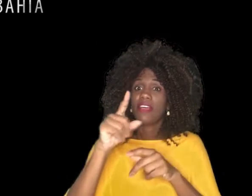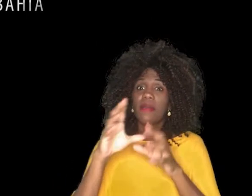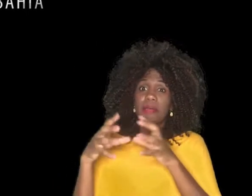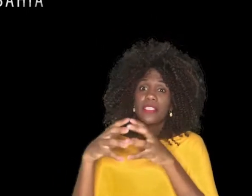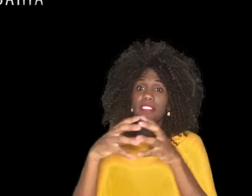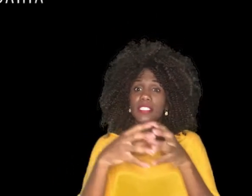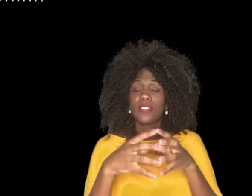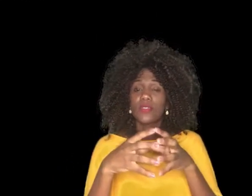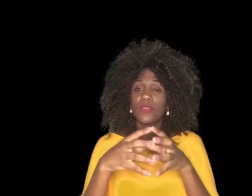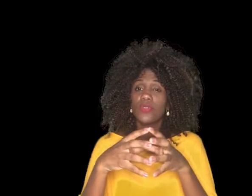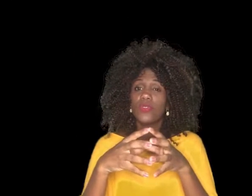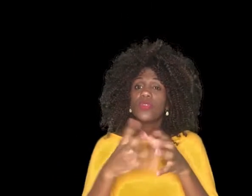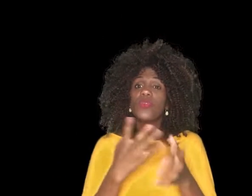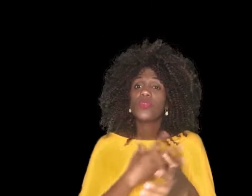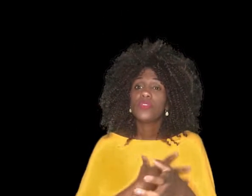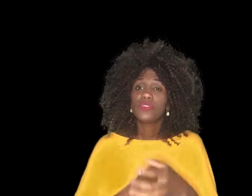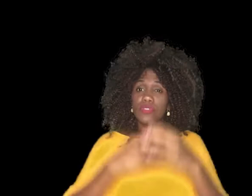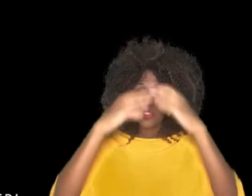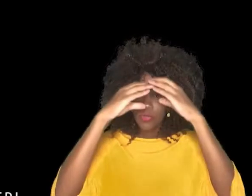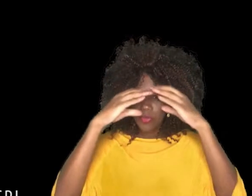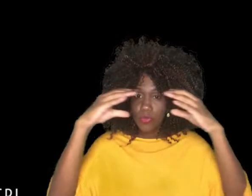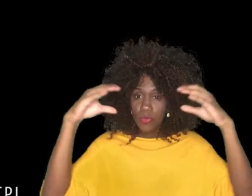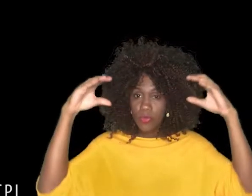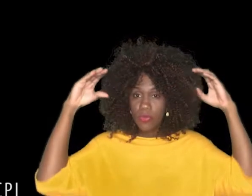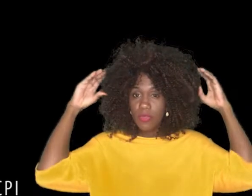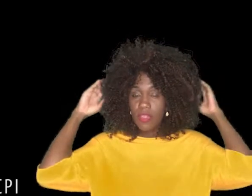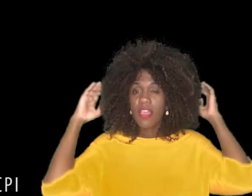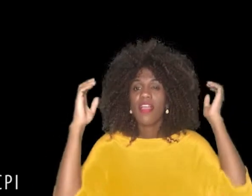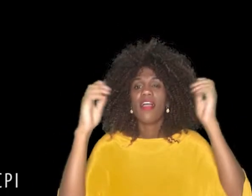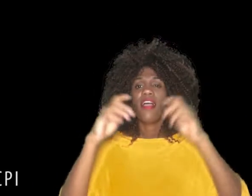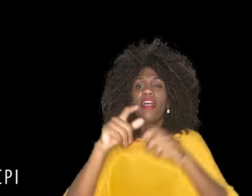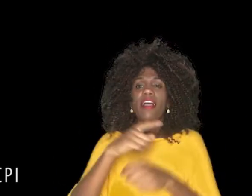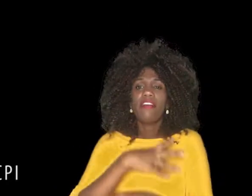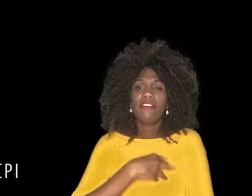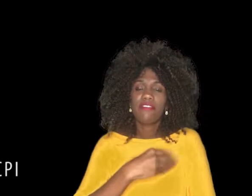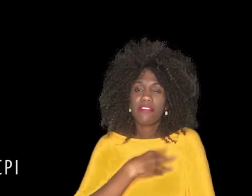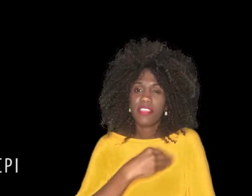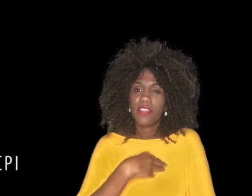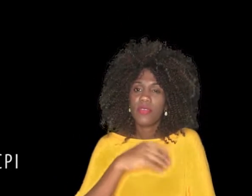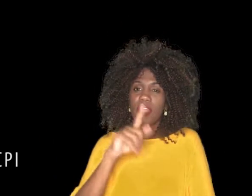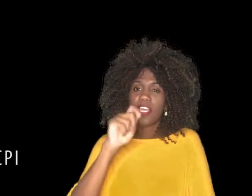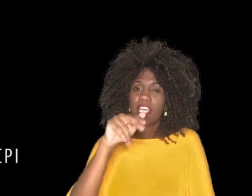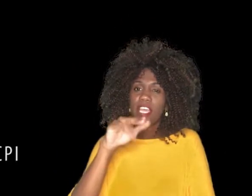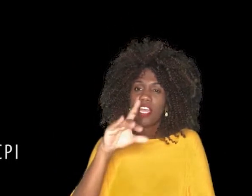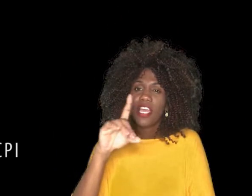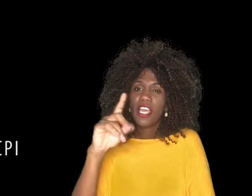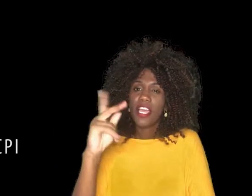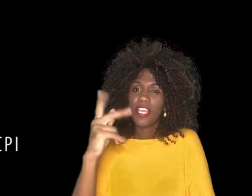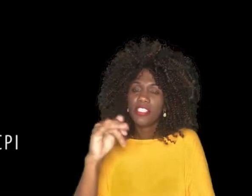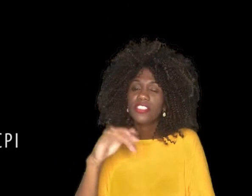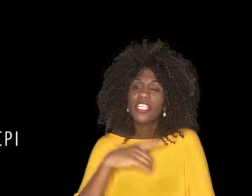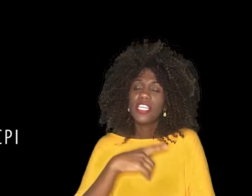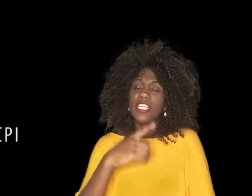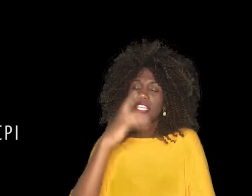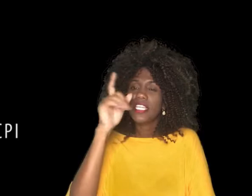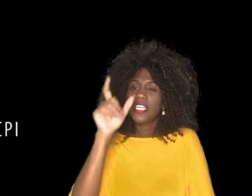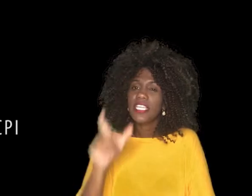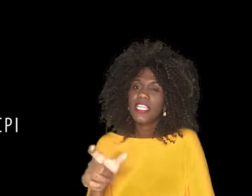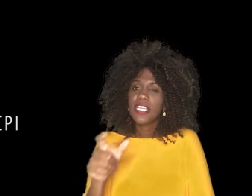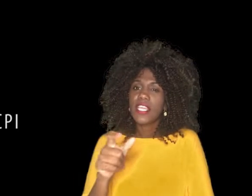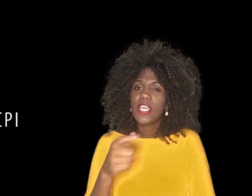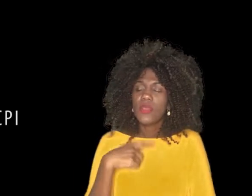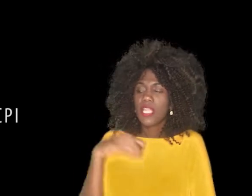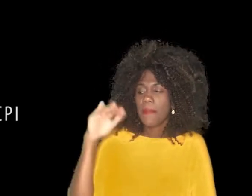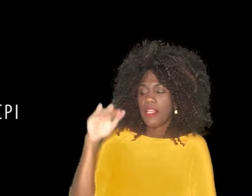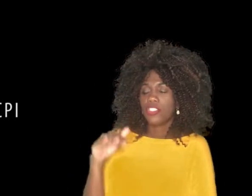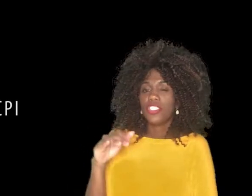os filhos de Gandhi, e eu sou meio baixinha, e o Caetano estava do lado, assim, e eu me espichando